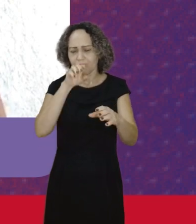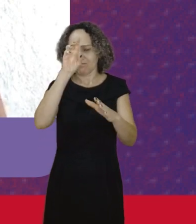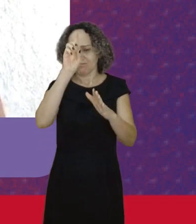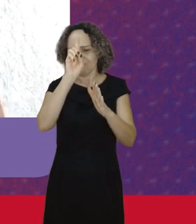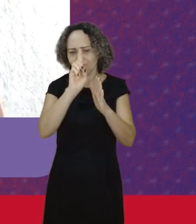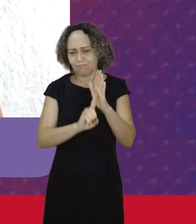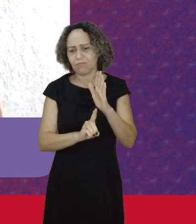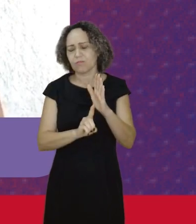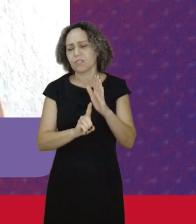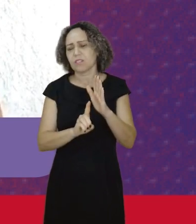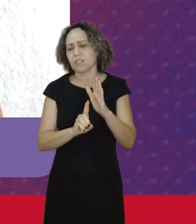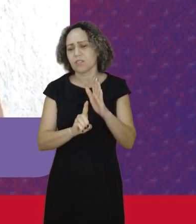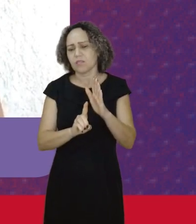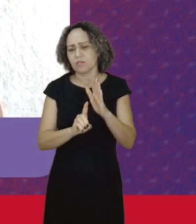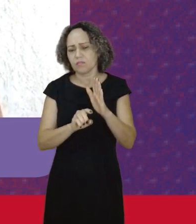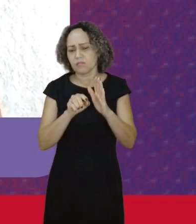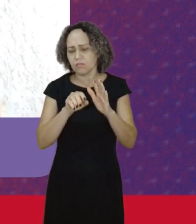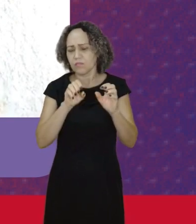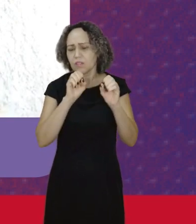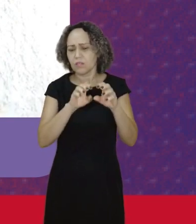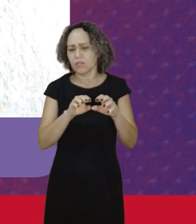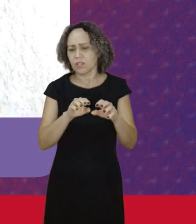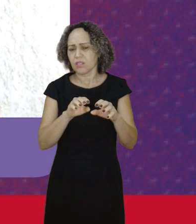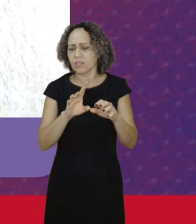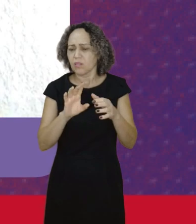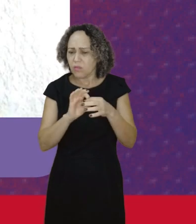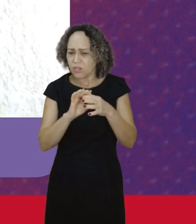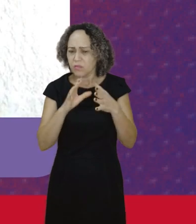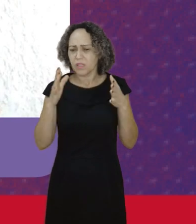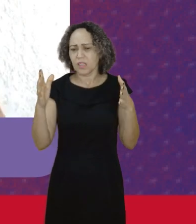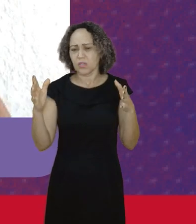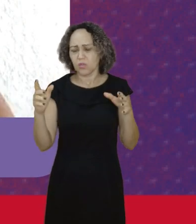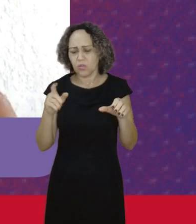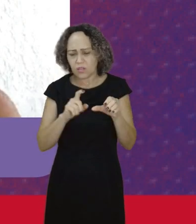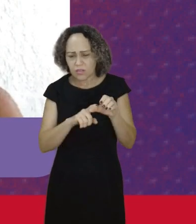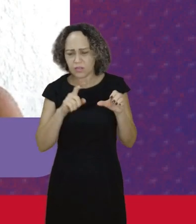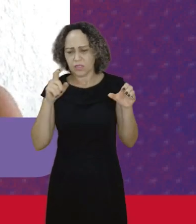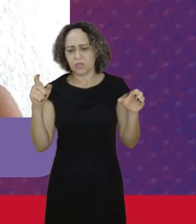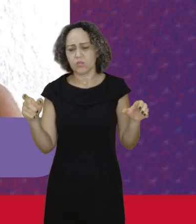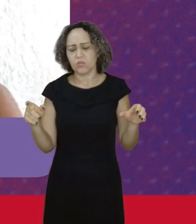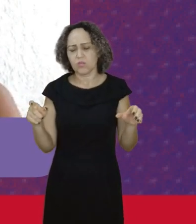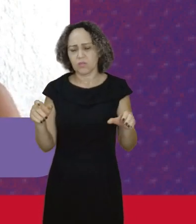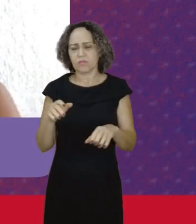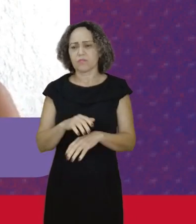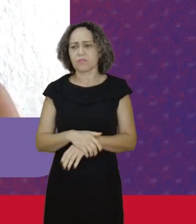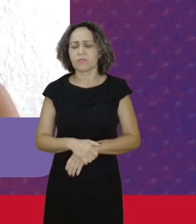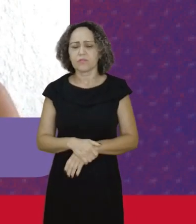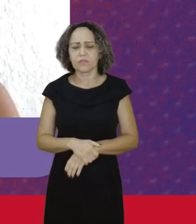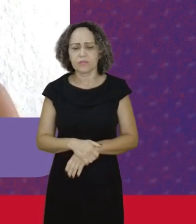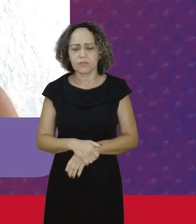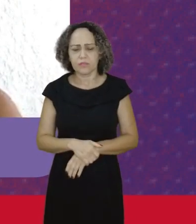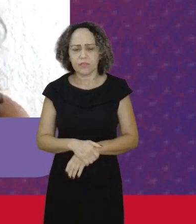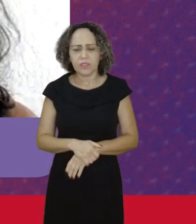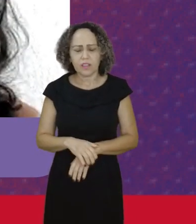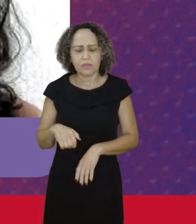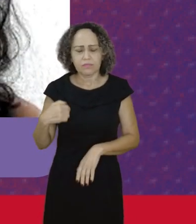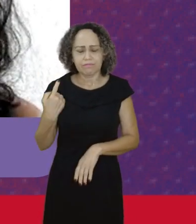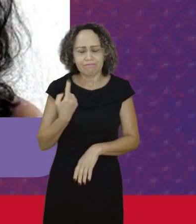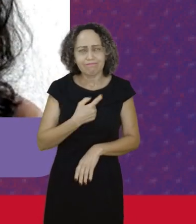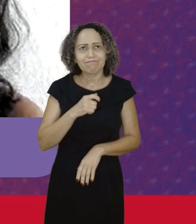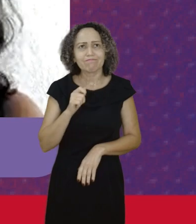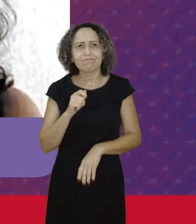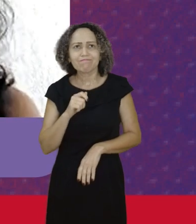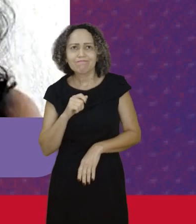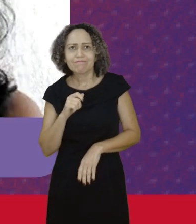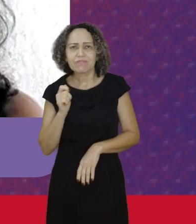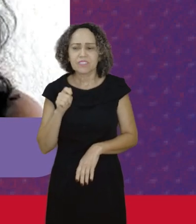e enquanto emancipadora, né? Então, se a gente pudesse, não